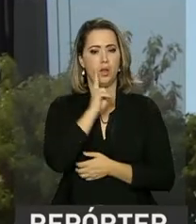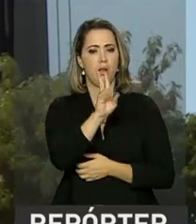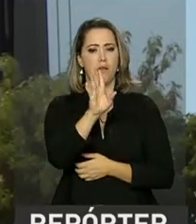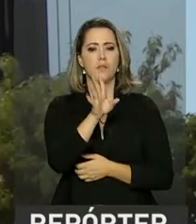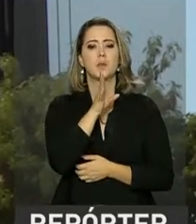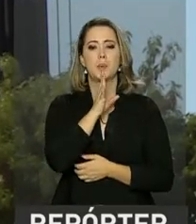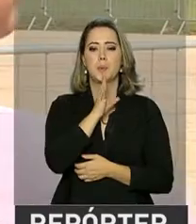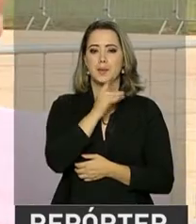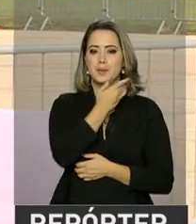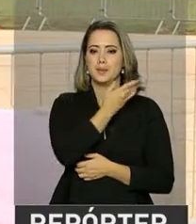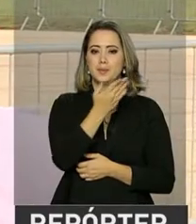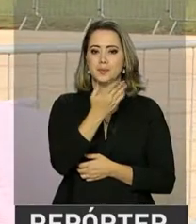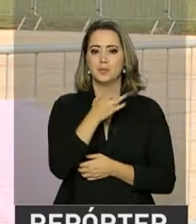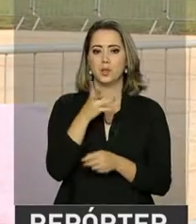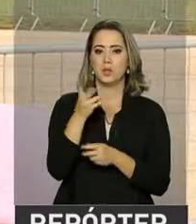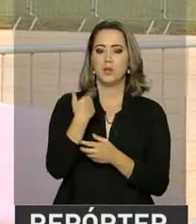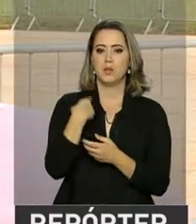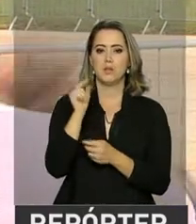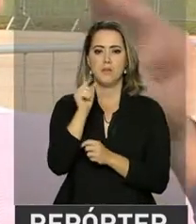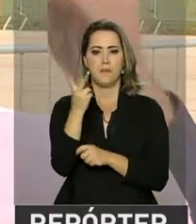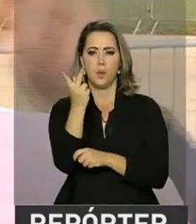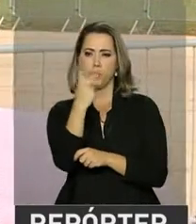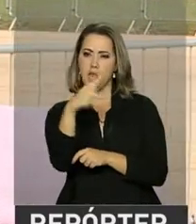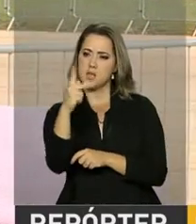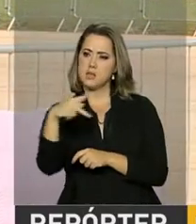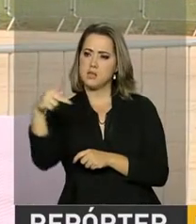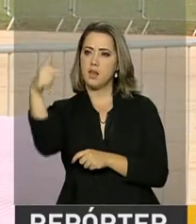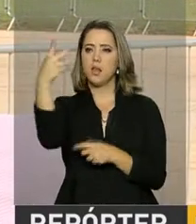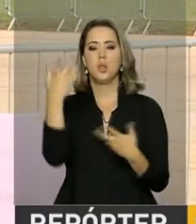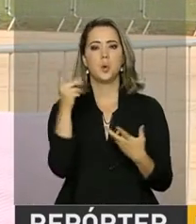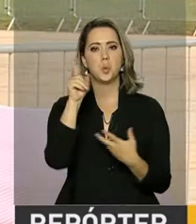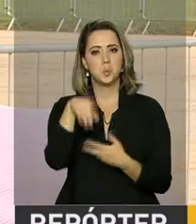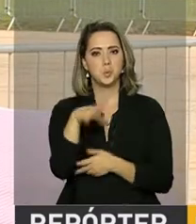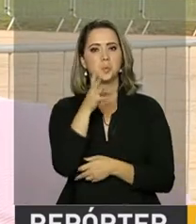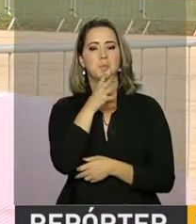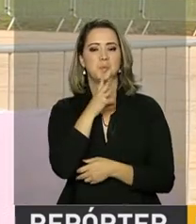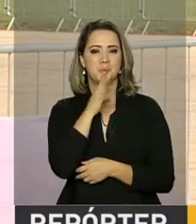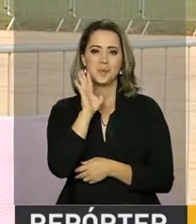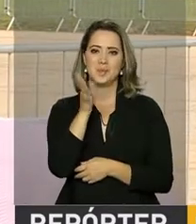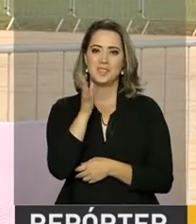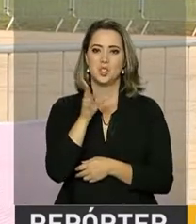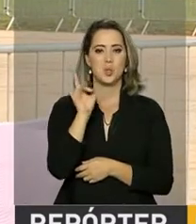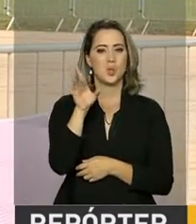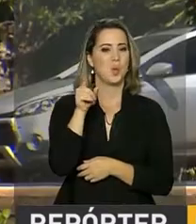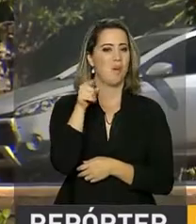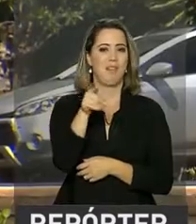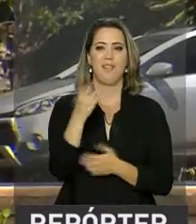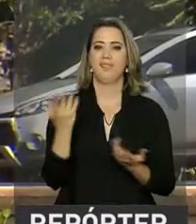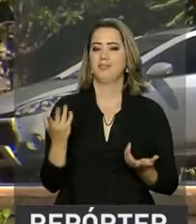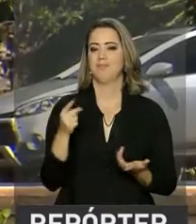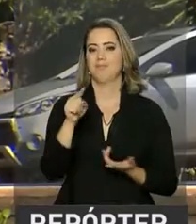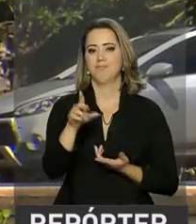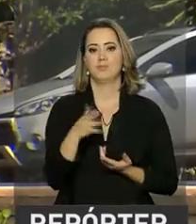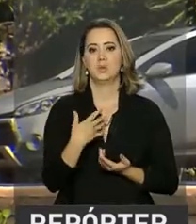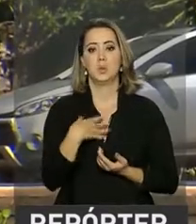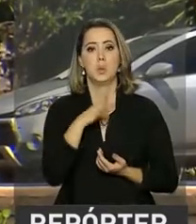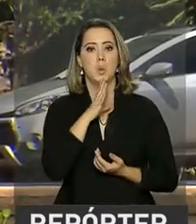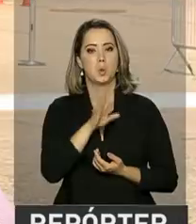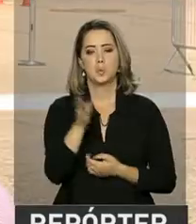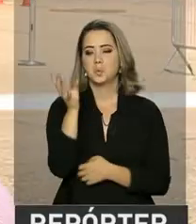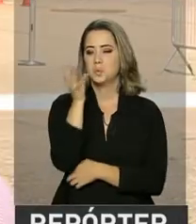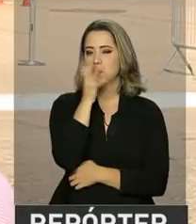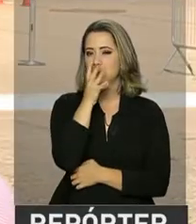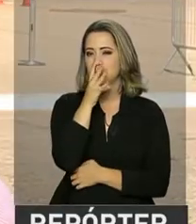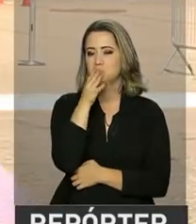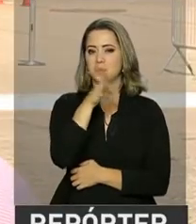logo reconhece. Pelos traços, né? Esses traços do Niemeyer é inconfundível. Só ele que tem mesmo. E não há quem não admire.